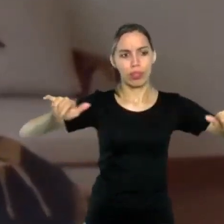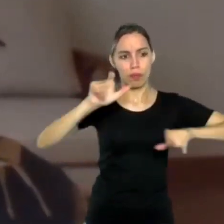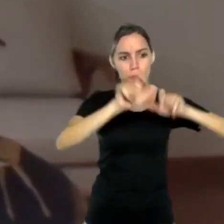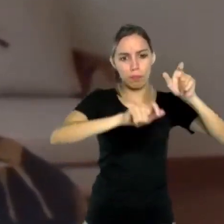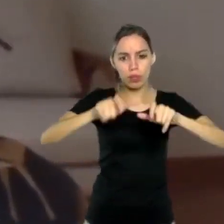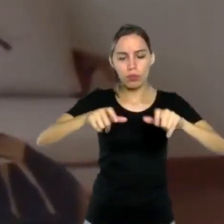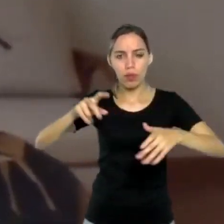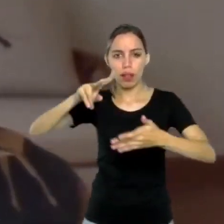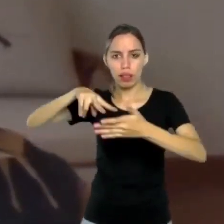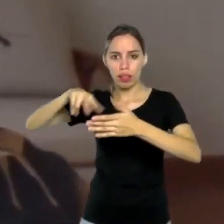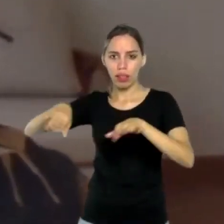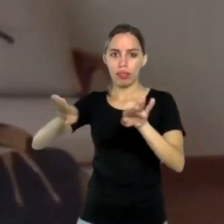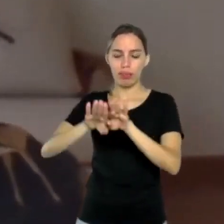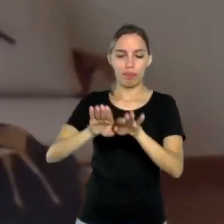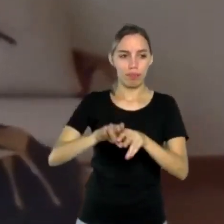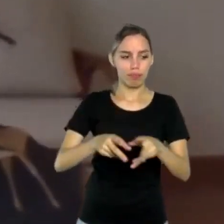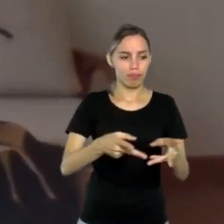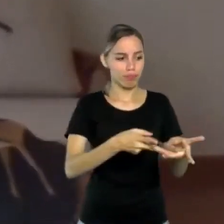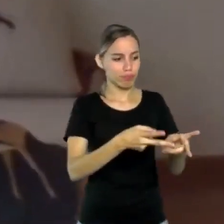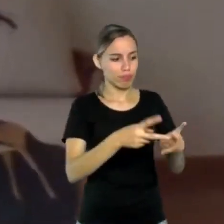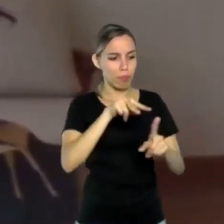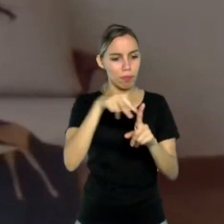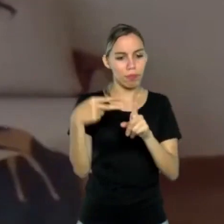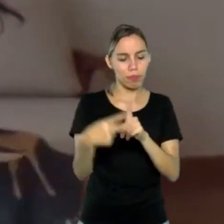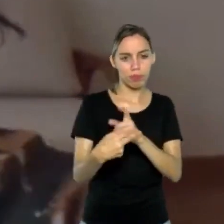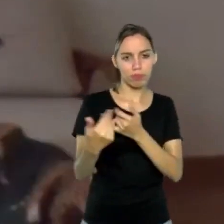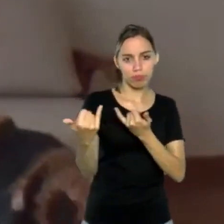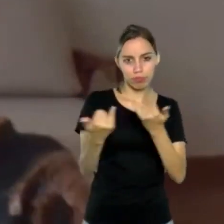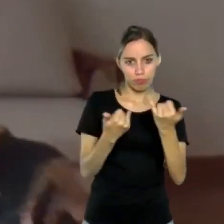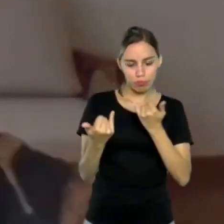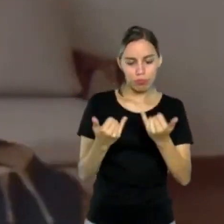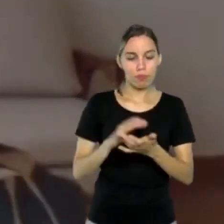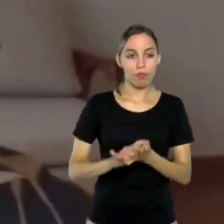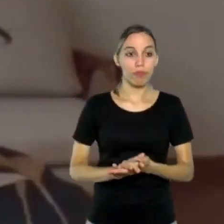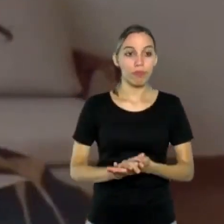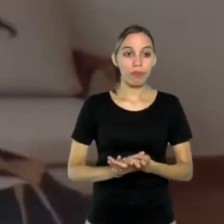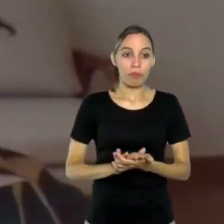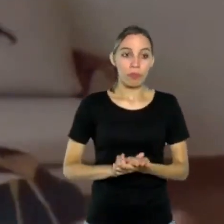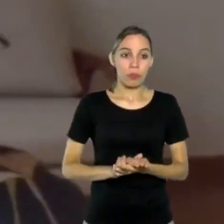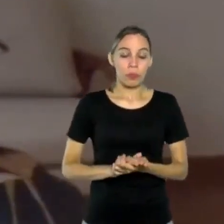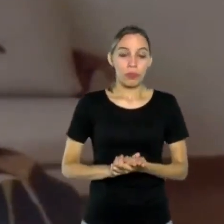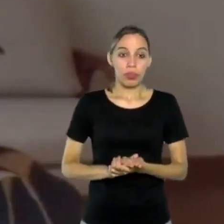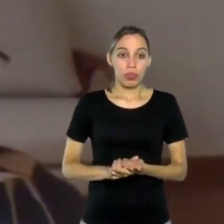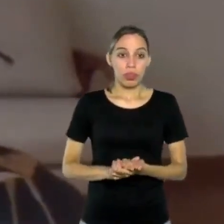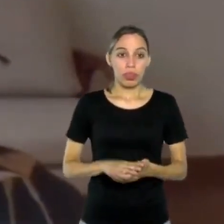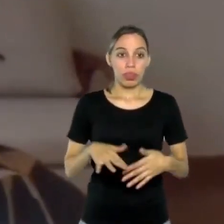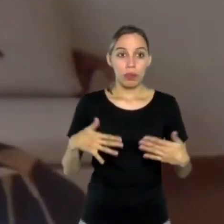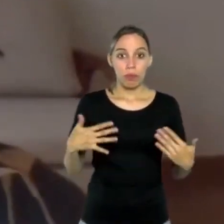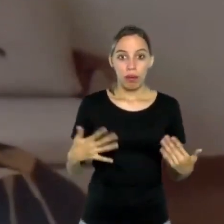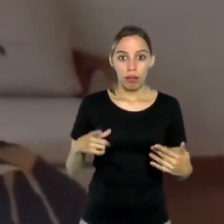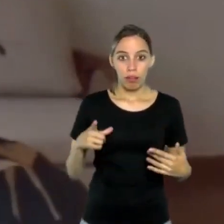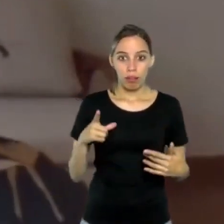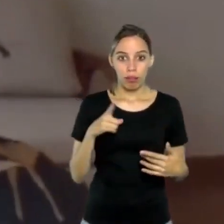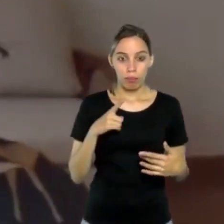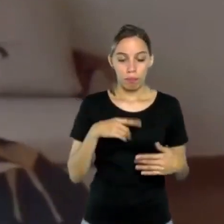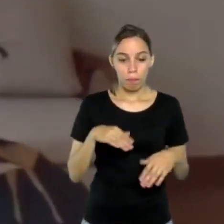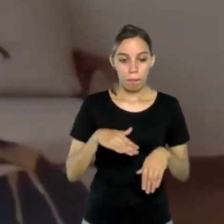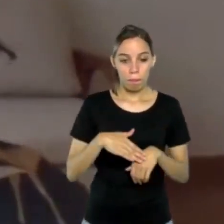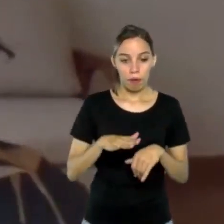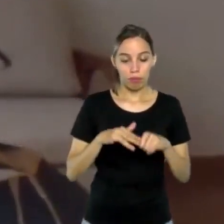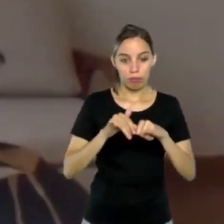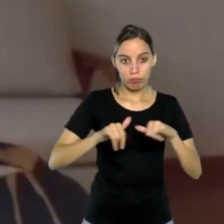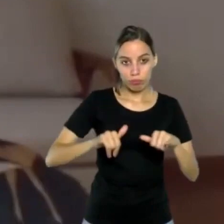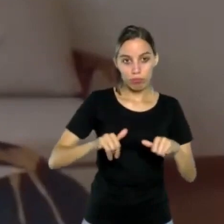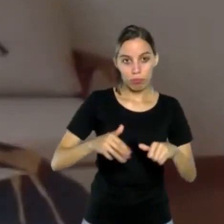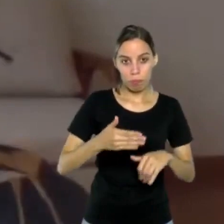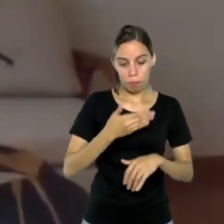outros olhares, assim. E, né? Isso, quanto mais múltiplo for isso, melhor, né?